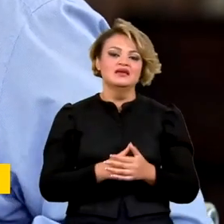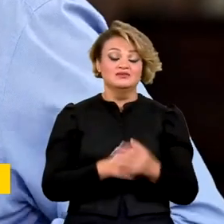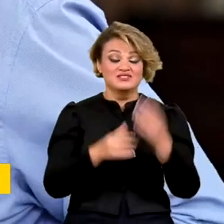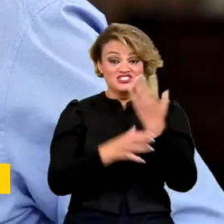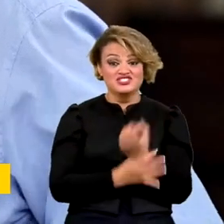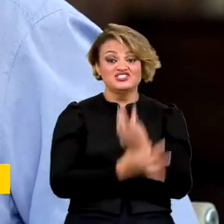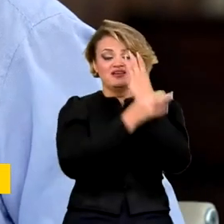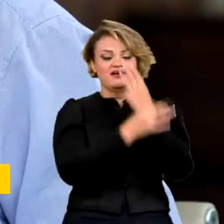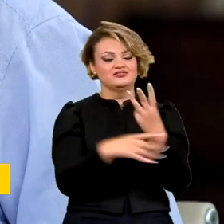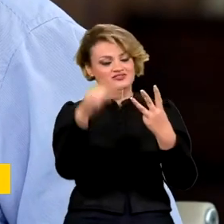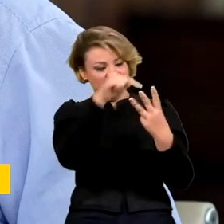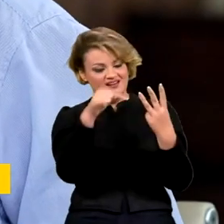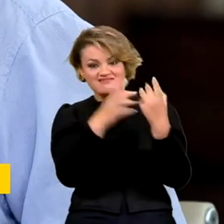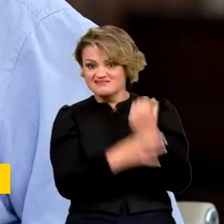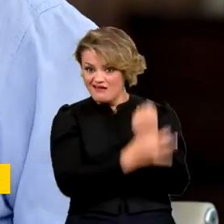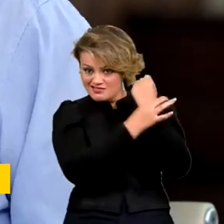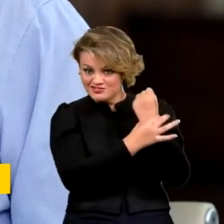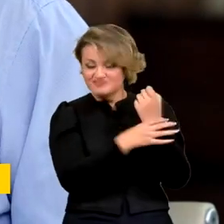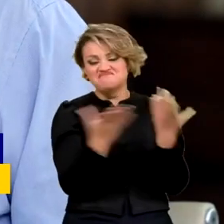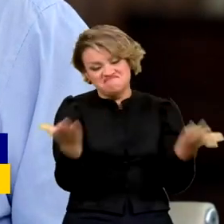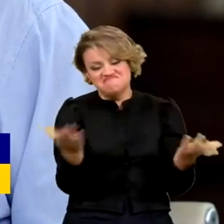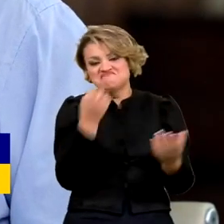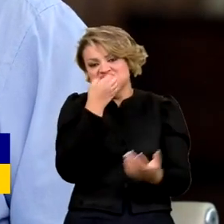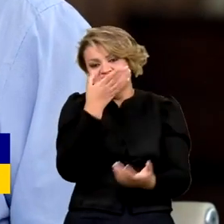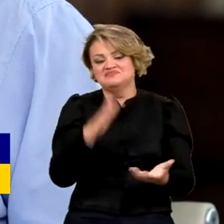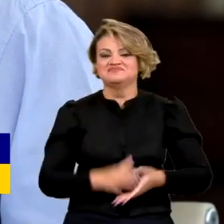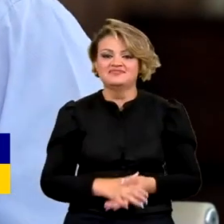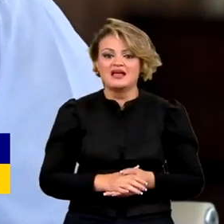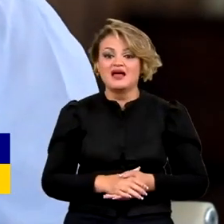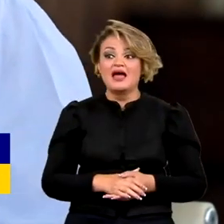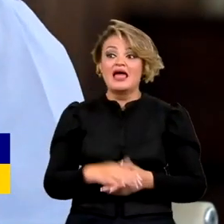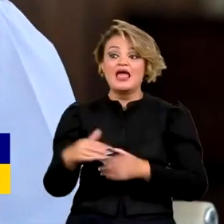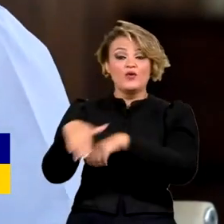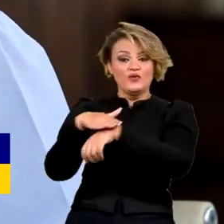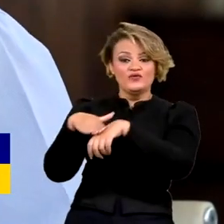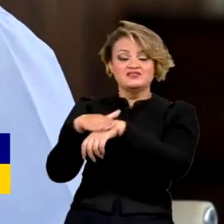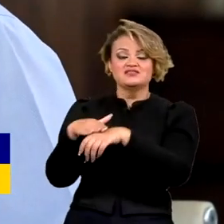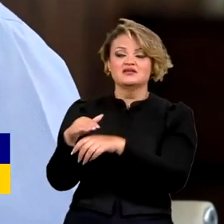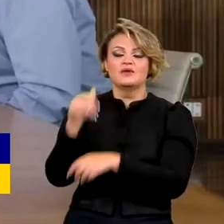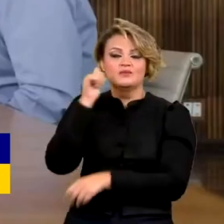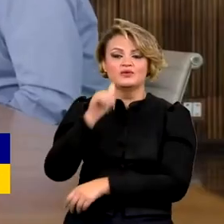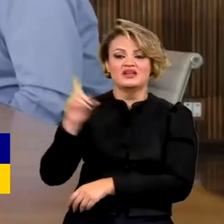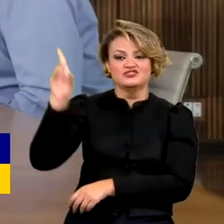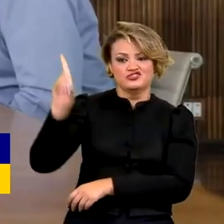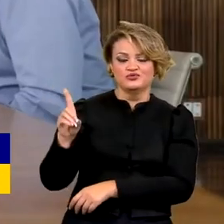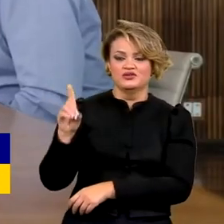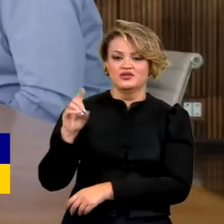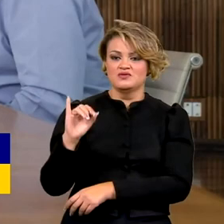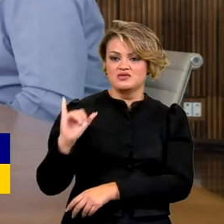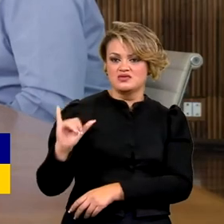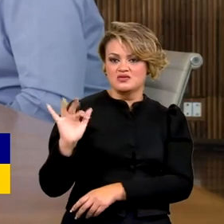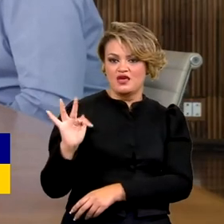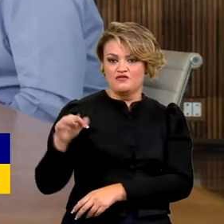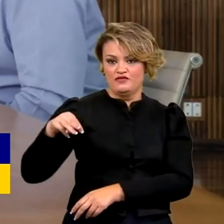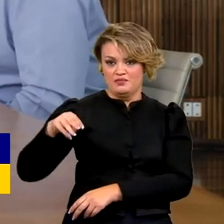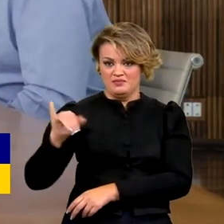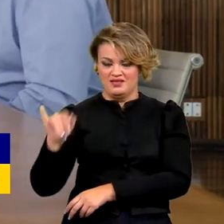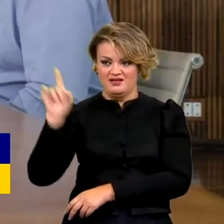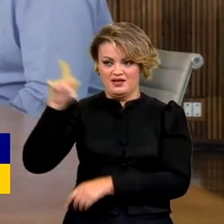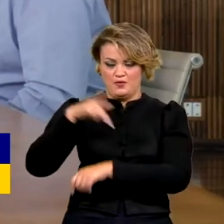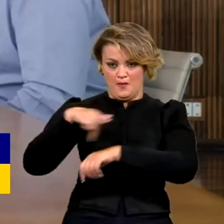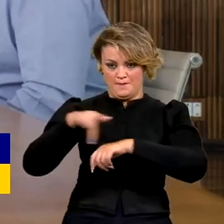eu encontrei com a diretora do FMI em Hiroshima sim eu disse para ela eu vou te avisar uma coisa a previsão